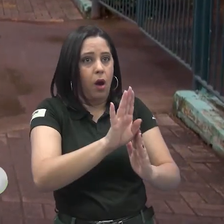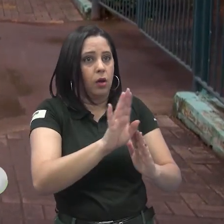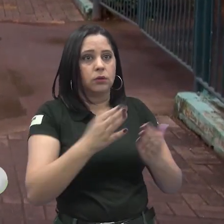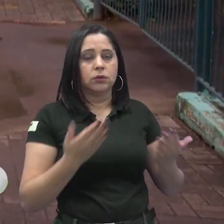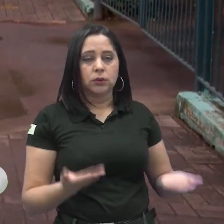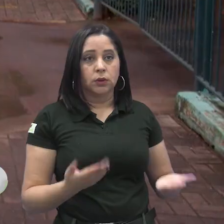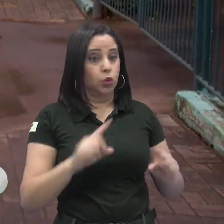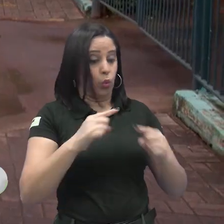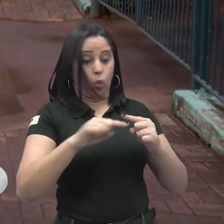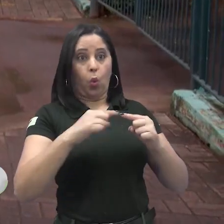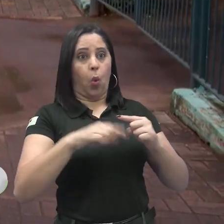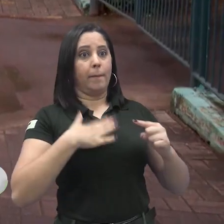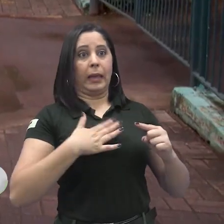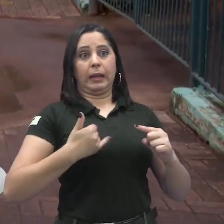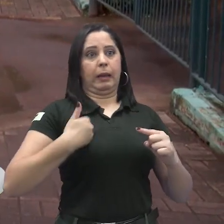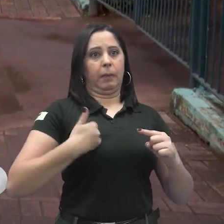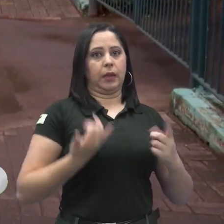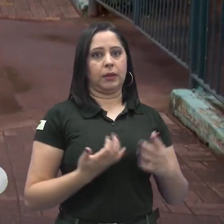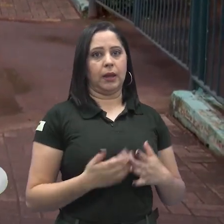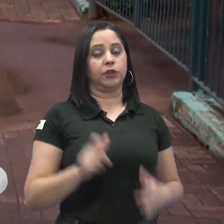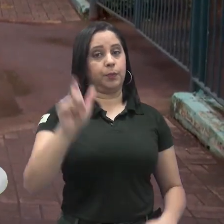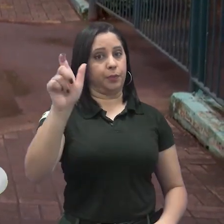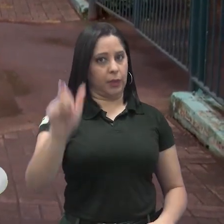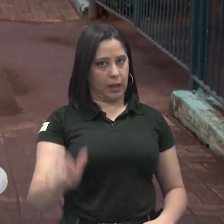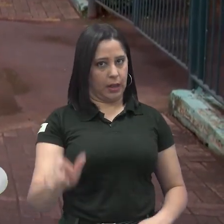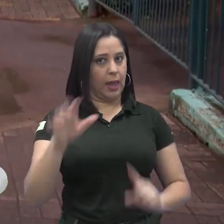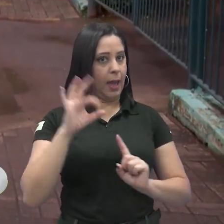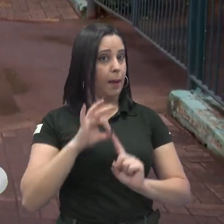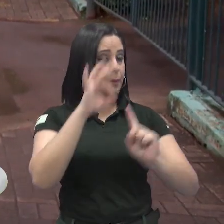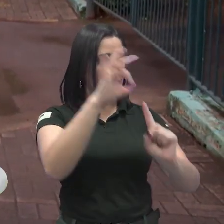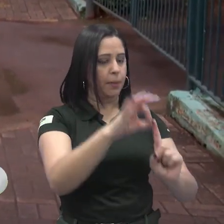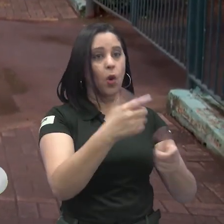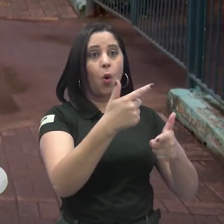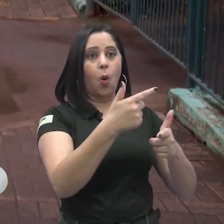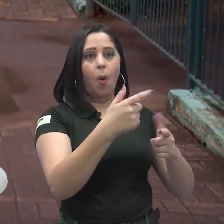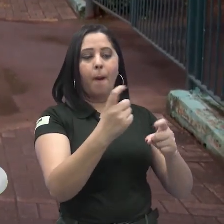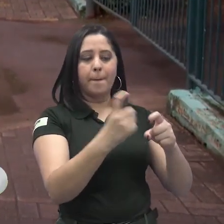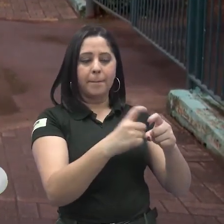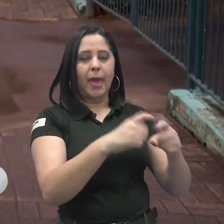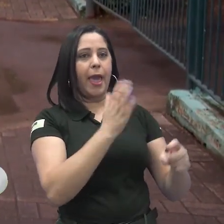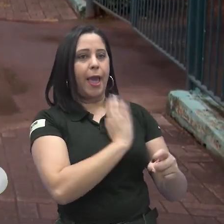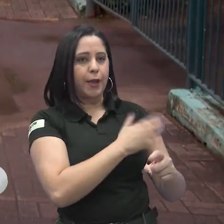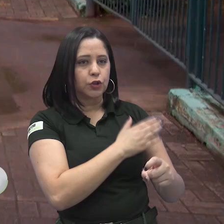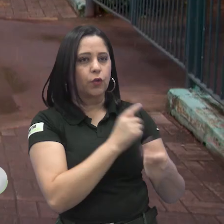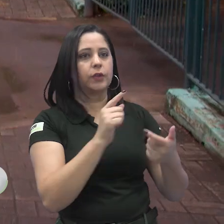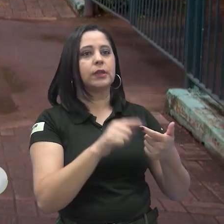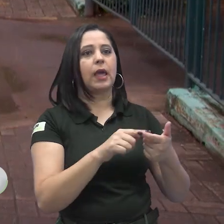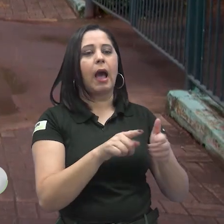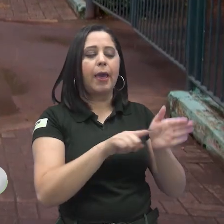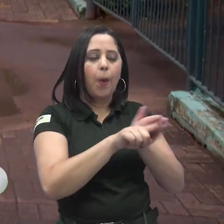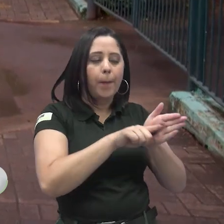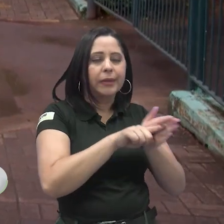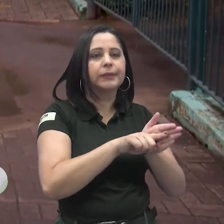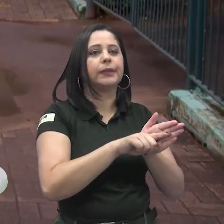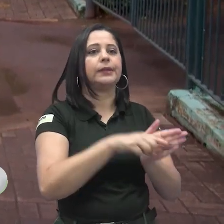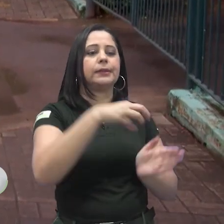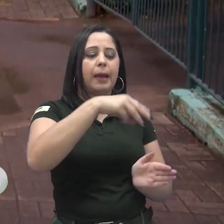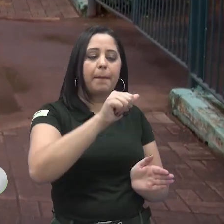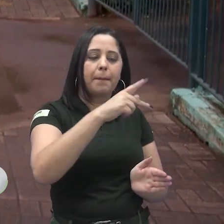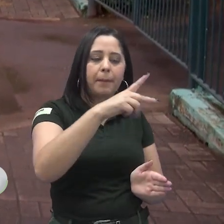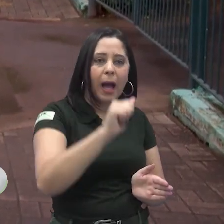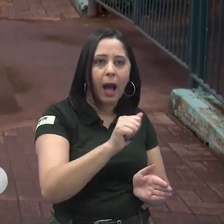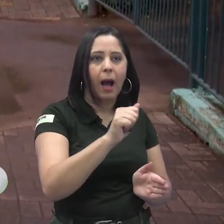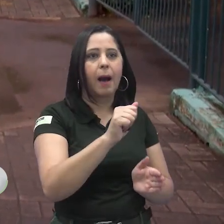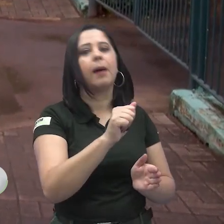não deveria ser assim. E aí ela me encaminhou para o cardiologista, onde eu fiz mapa, fiz eletrocardiograma, fiz vários outros